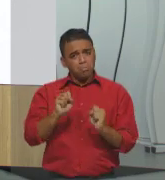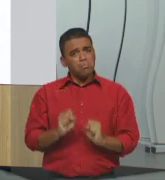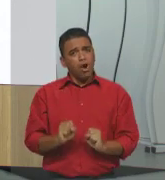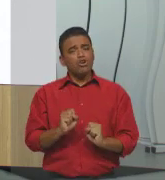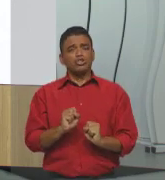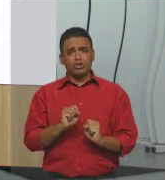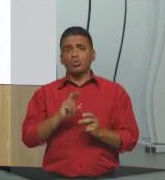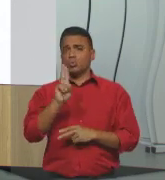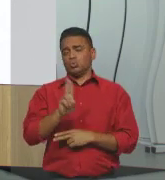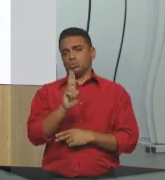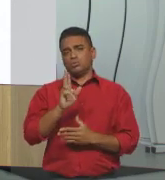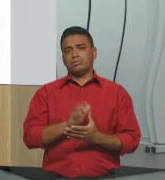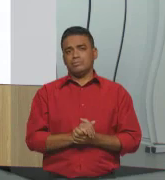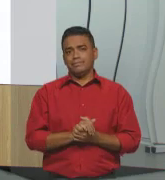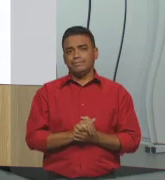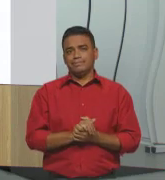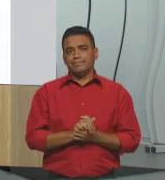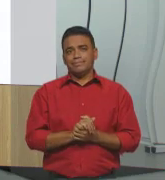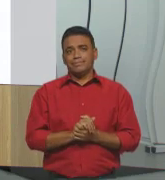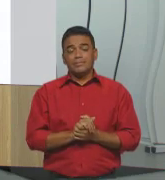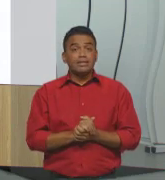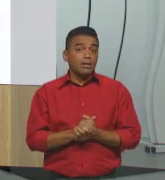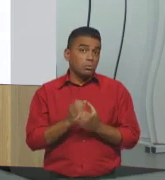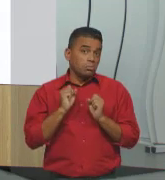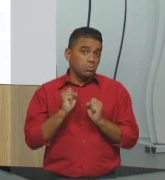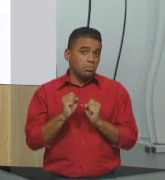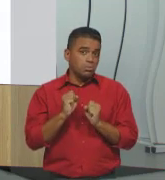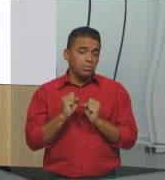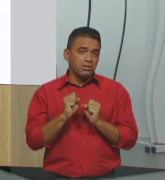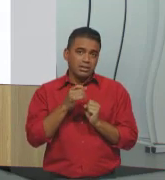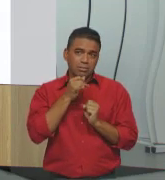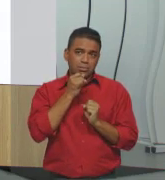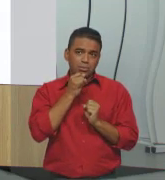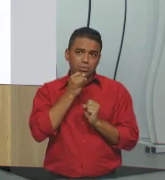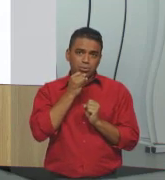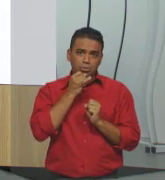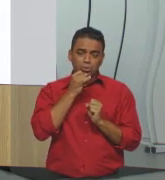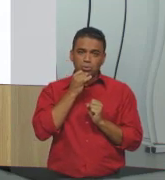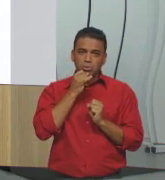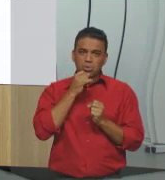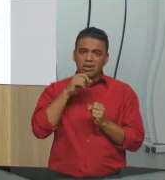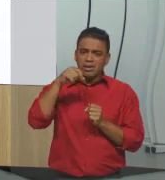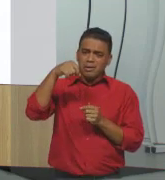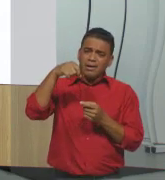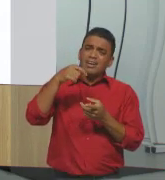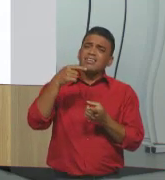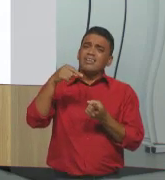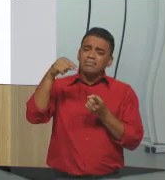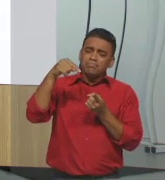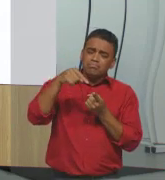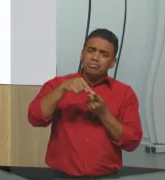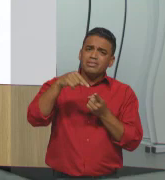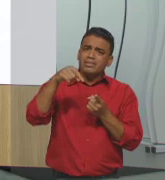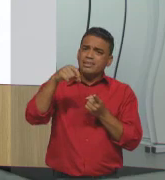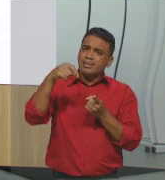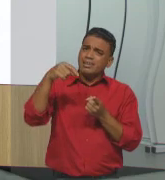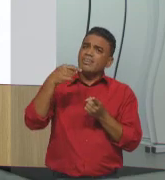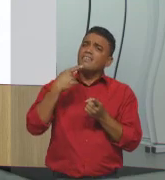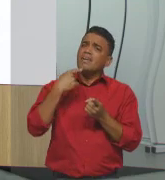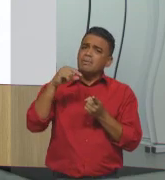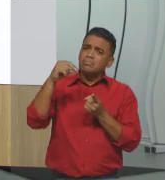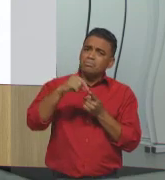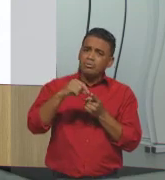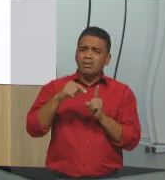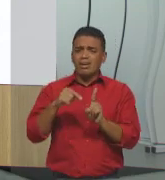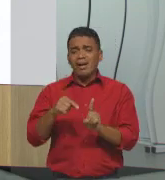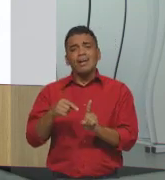nós tiramos, através por exemplo, de um pequeno pedaço de sangue, de uma gotinha de sangue, eu consigo fazer vários